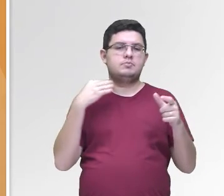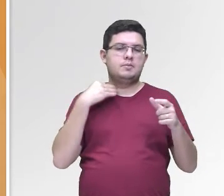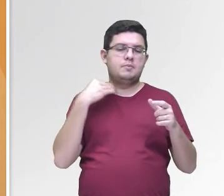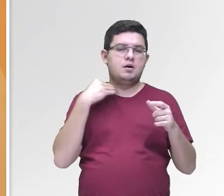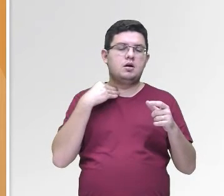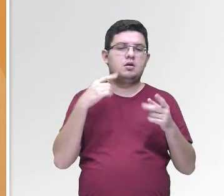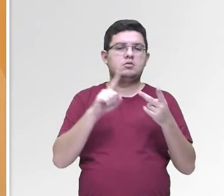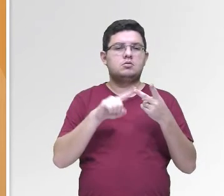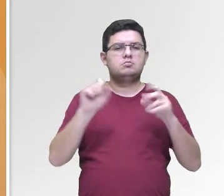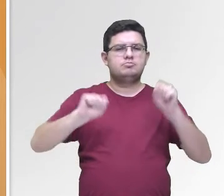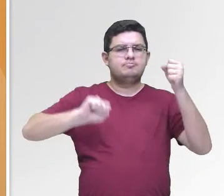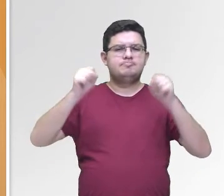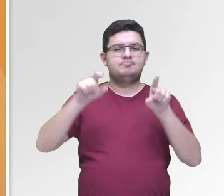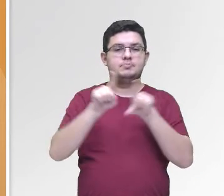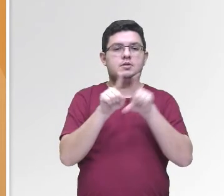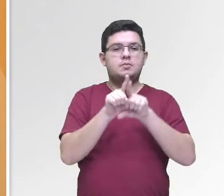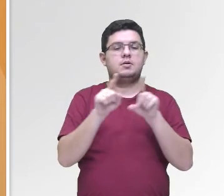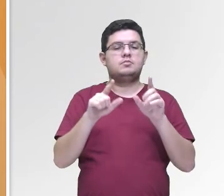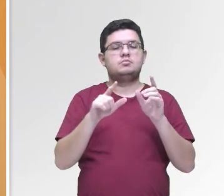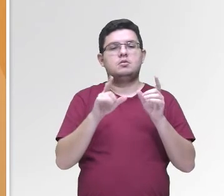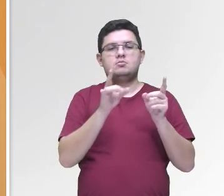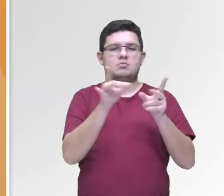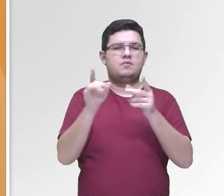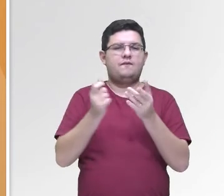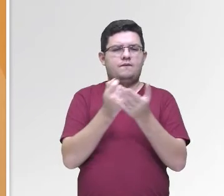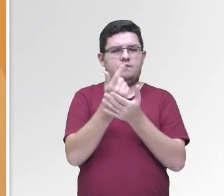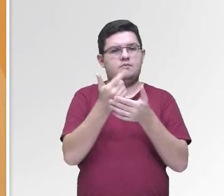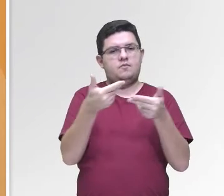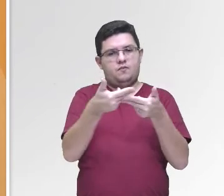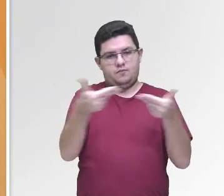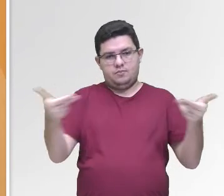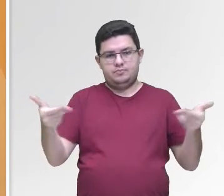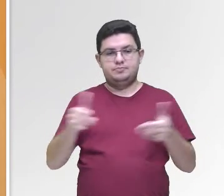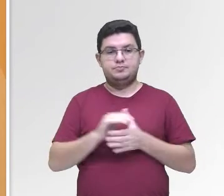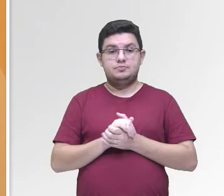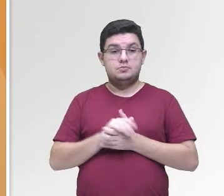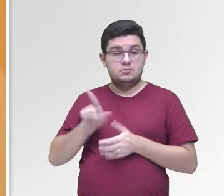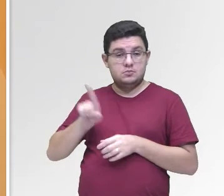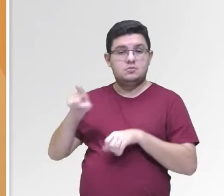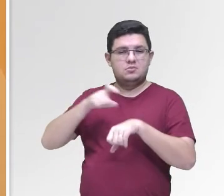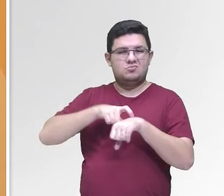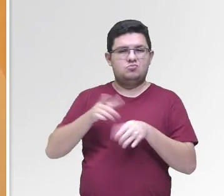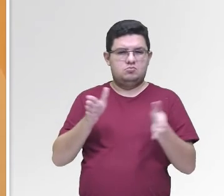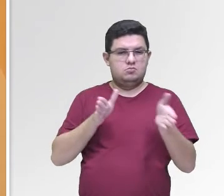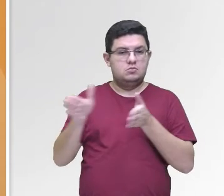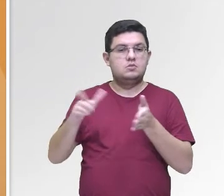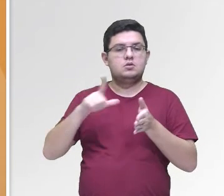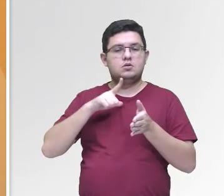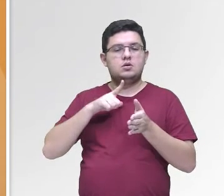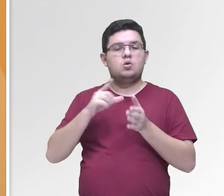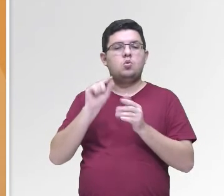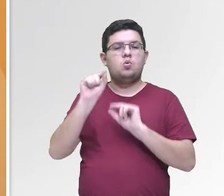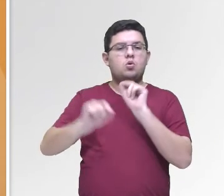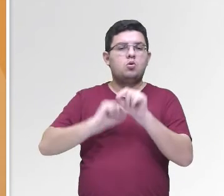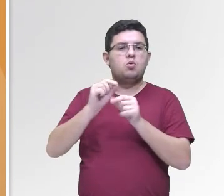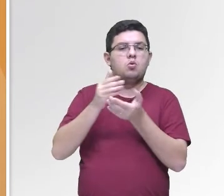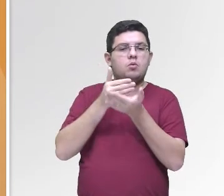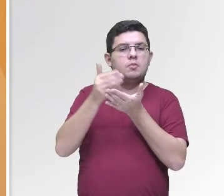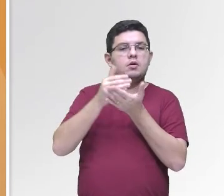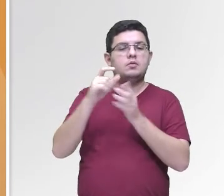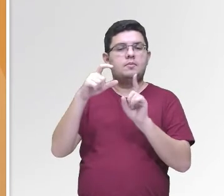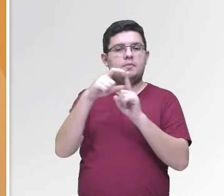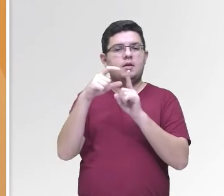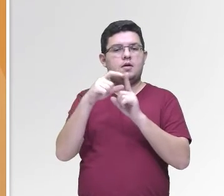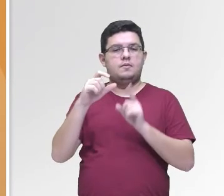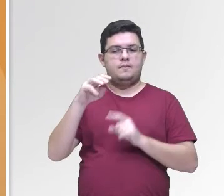comércio. Gente, foi justamente nessa fase do capitalismo que surgiram aí termos como